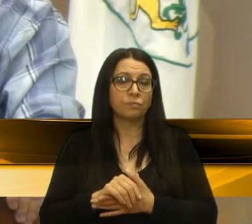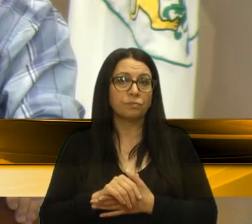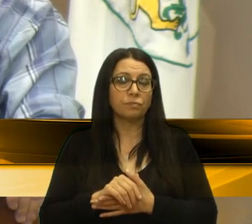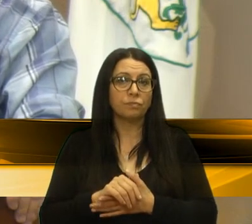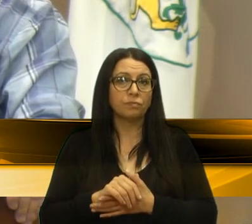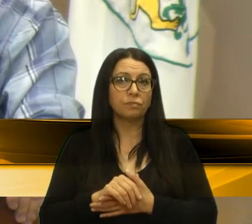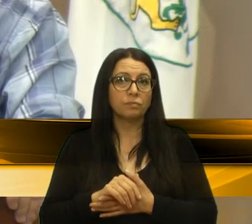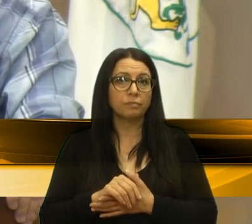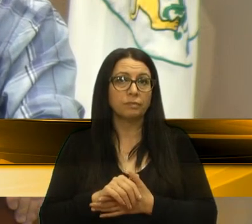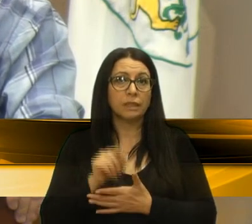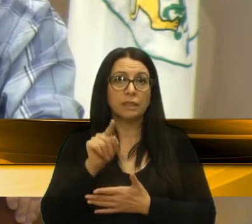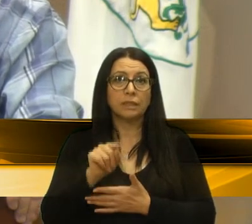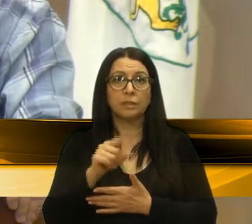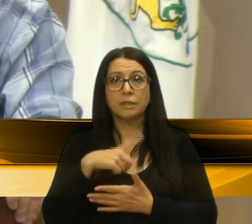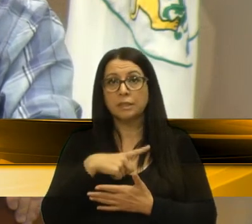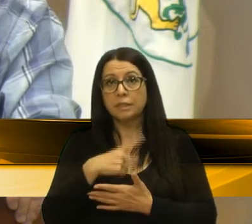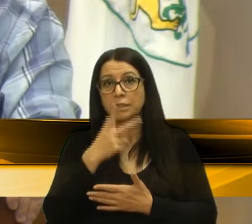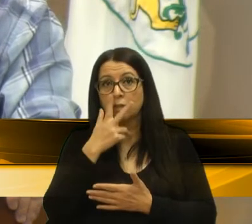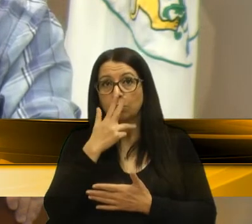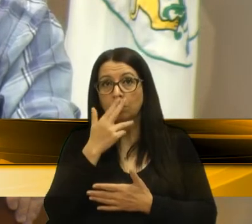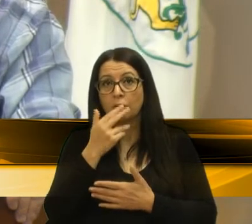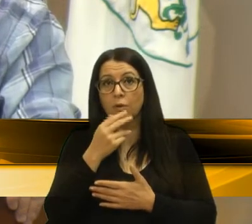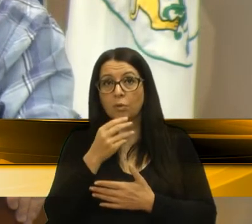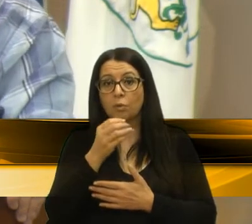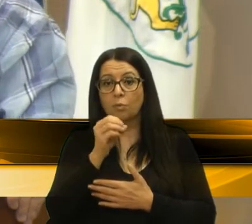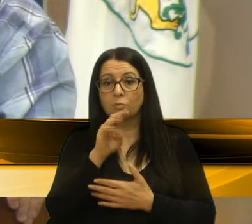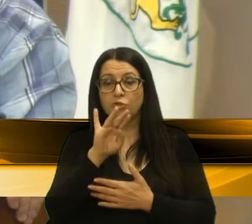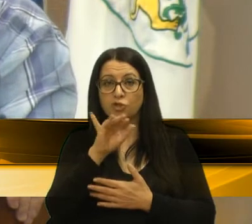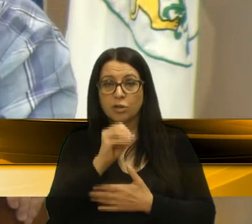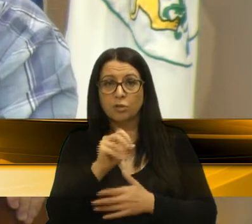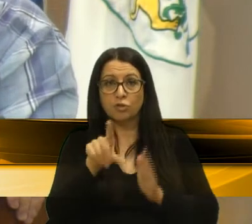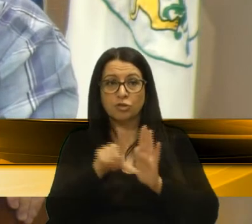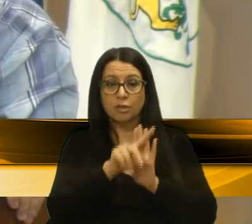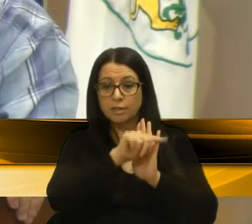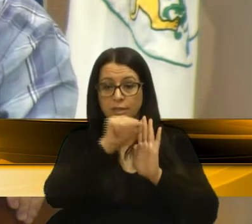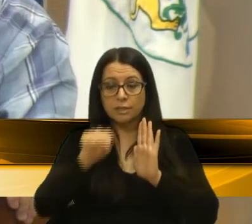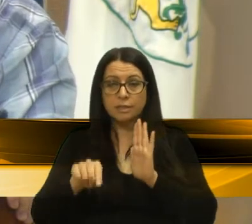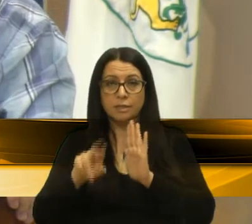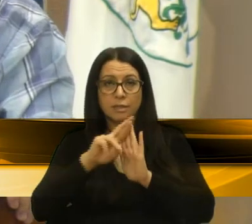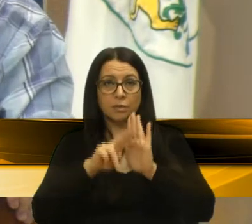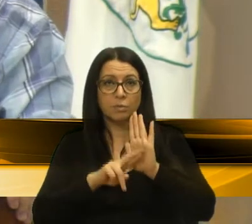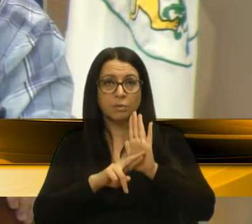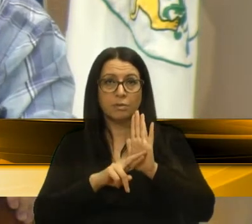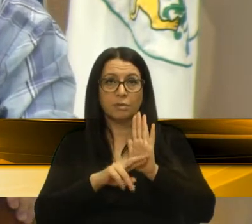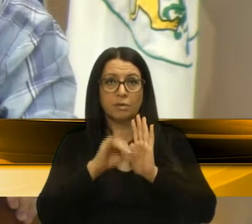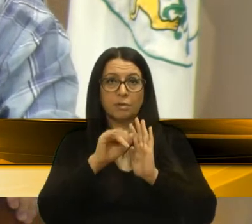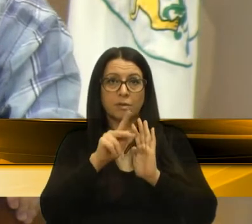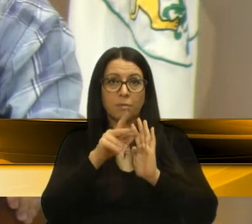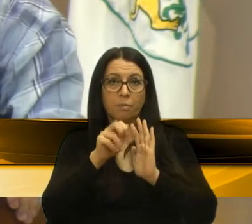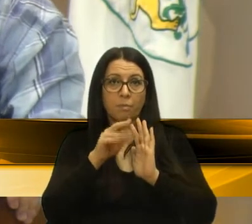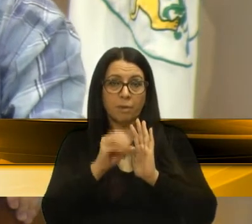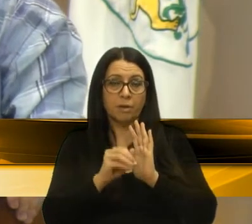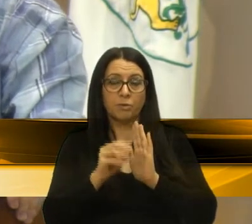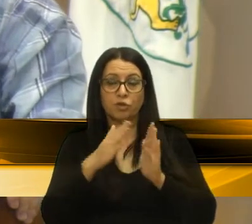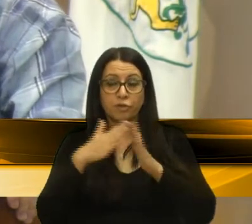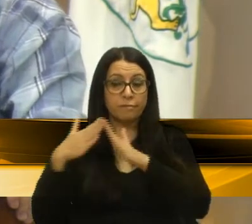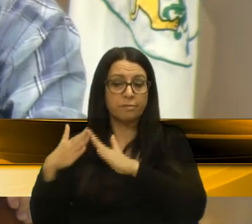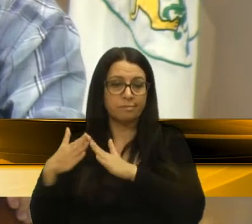isso seria objeto de lei a ser encaminhada à casa regulamentando a questão do impacto de vizinhança